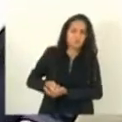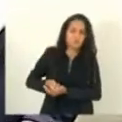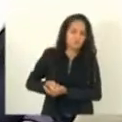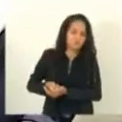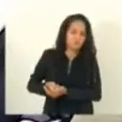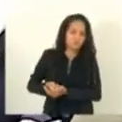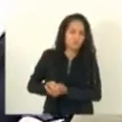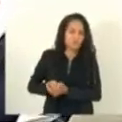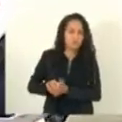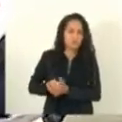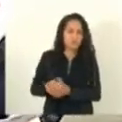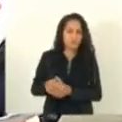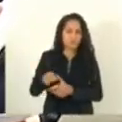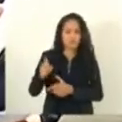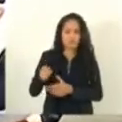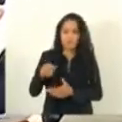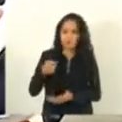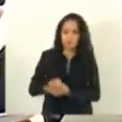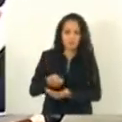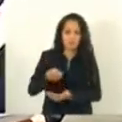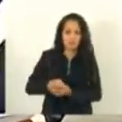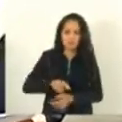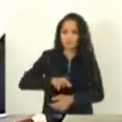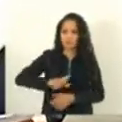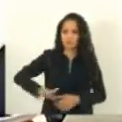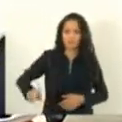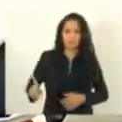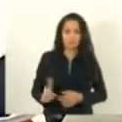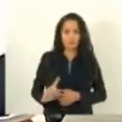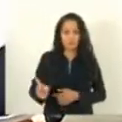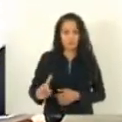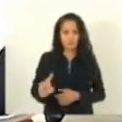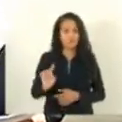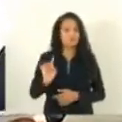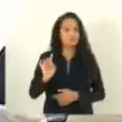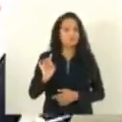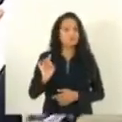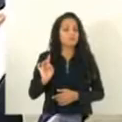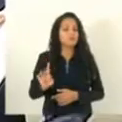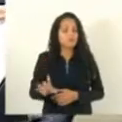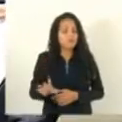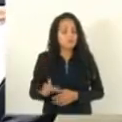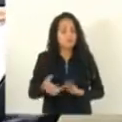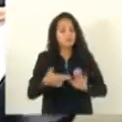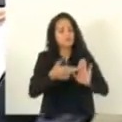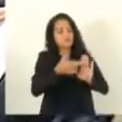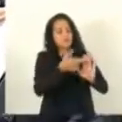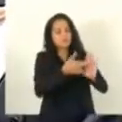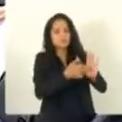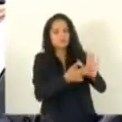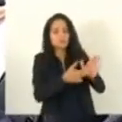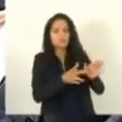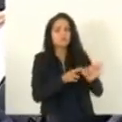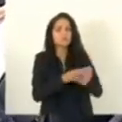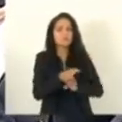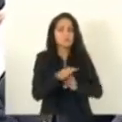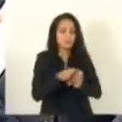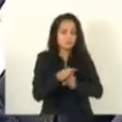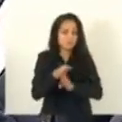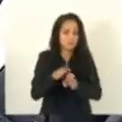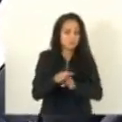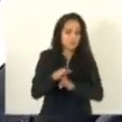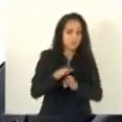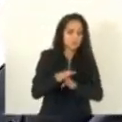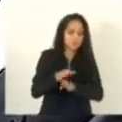está estabelecendo a obrigatoriedade, ele está estabelecendo diretrizes para o Estado. Logo, não